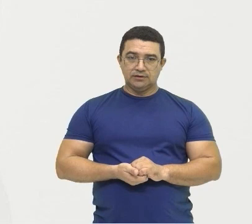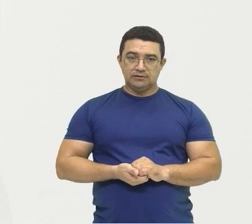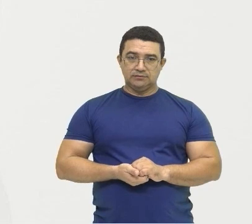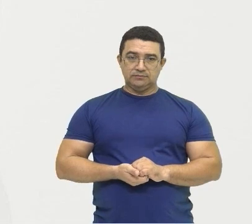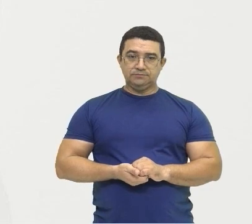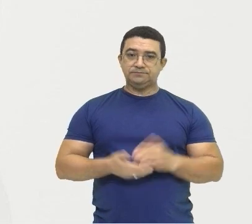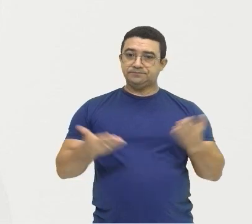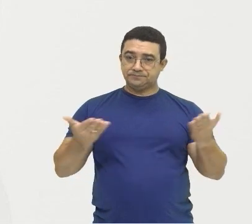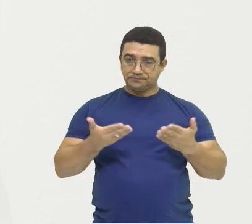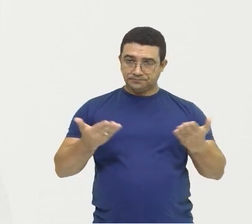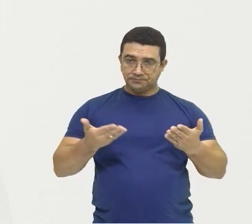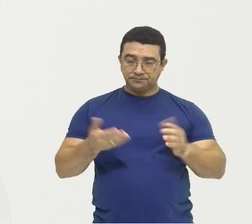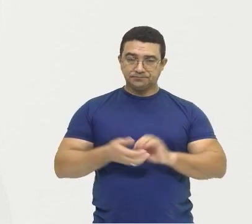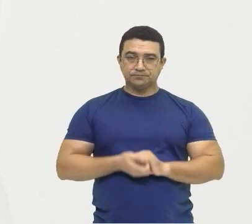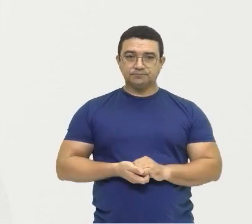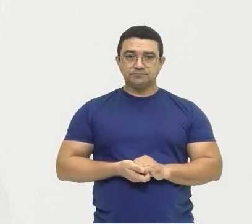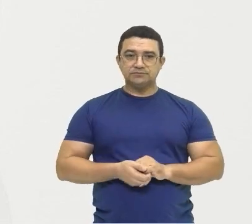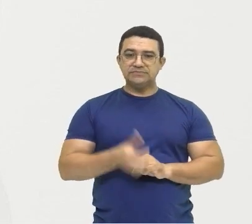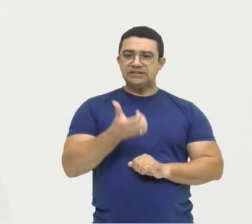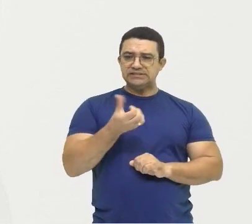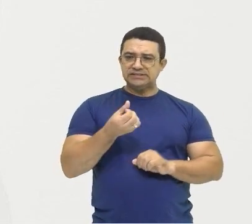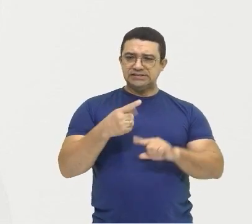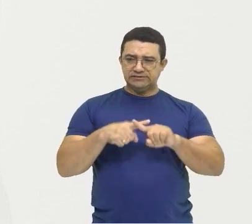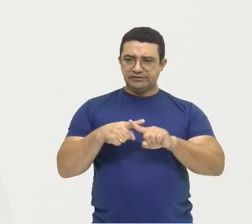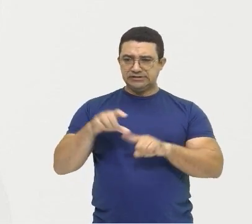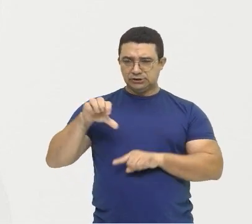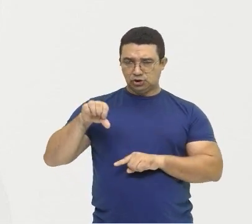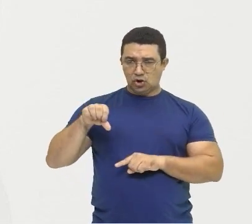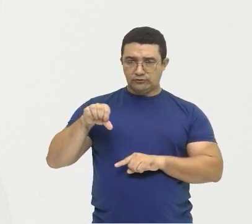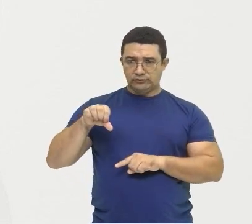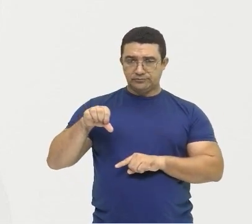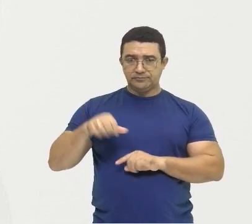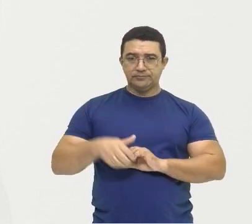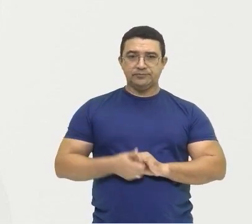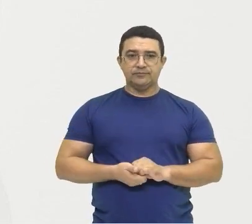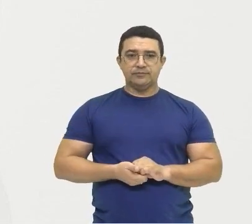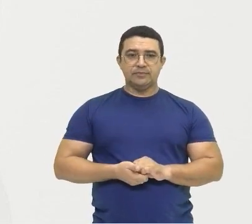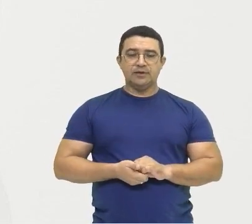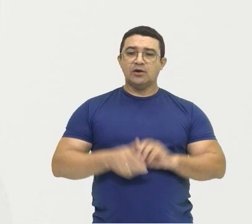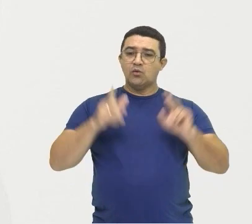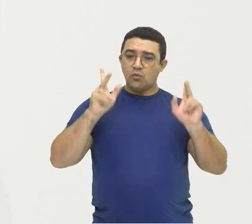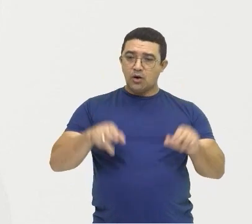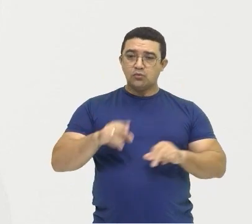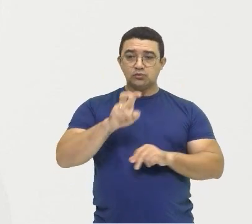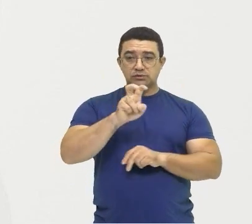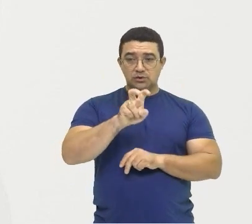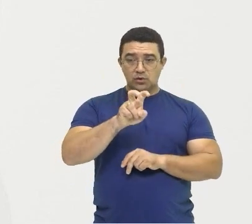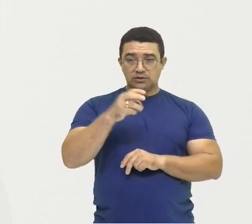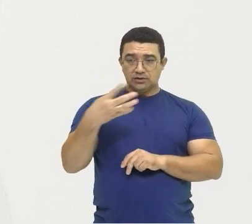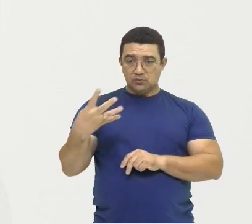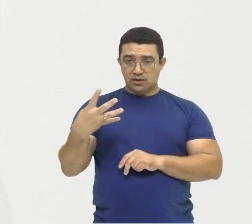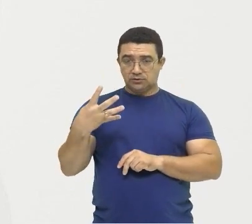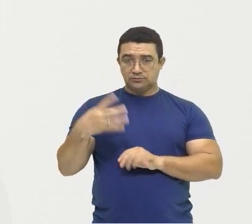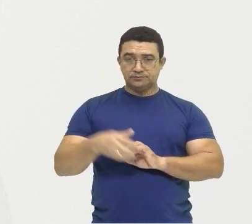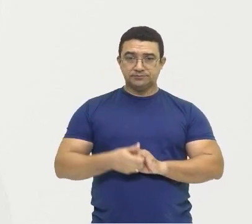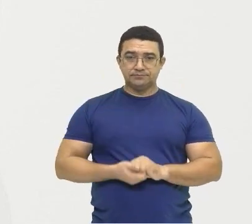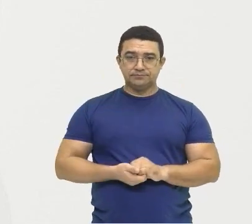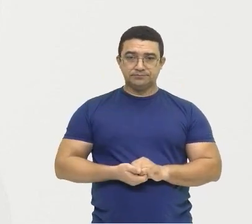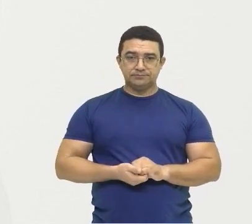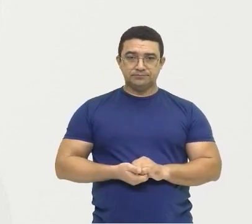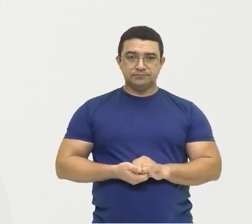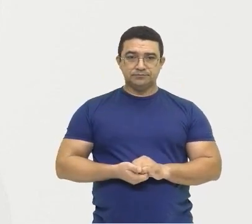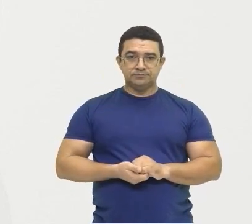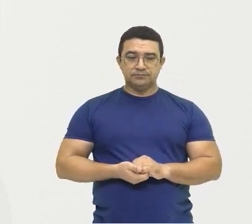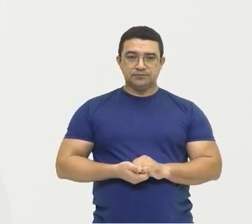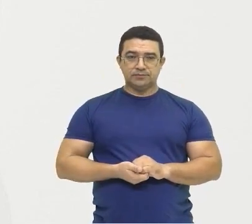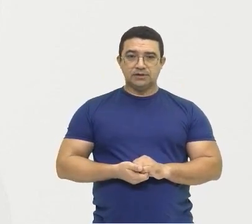dessa multiplicação, 6 vezes 9, é exatamente 54. Tá certo? E